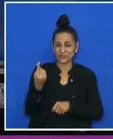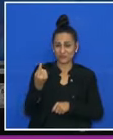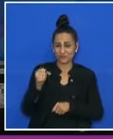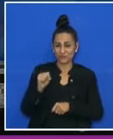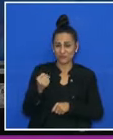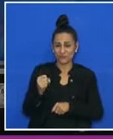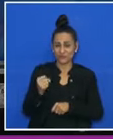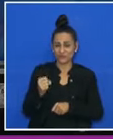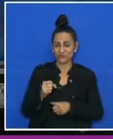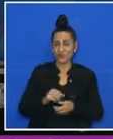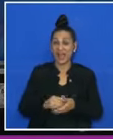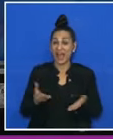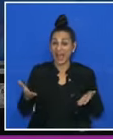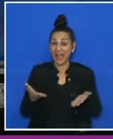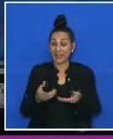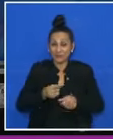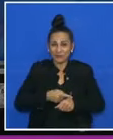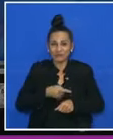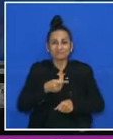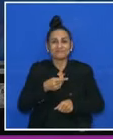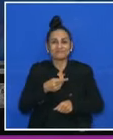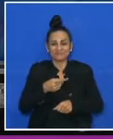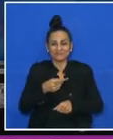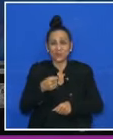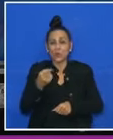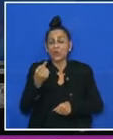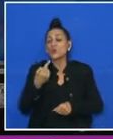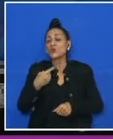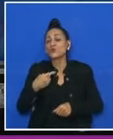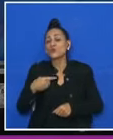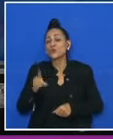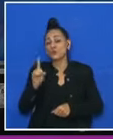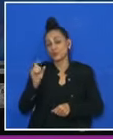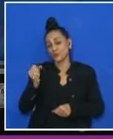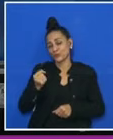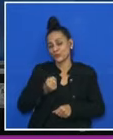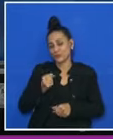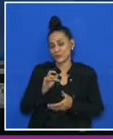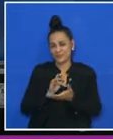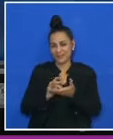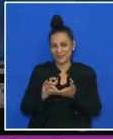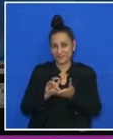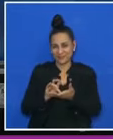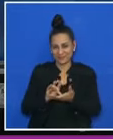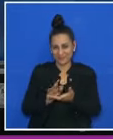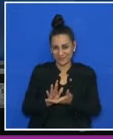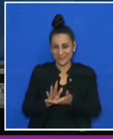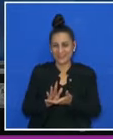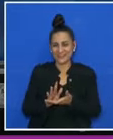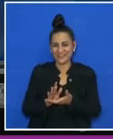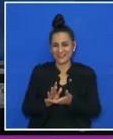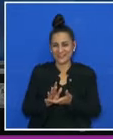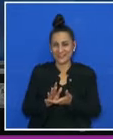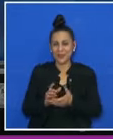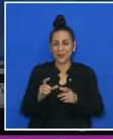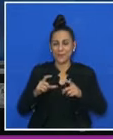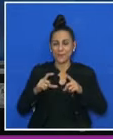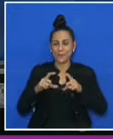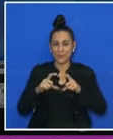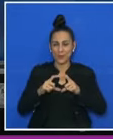18. Agora, o 15º e último número da Loto Fácil. Bola